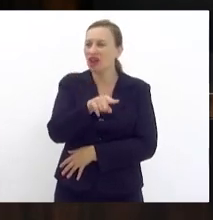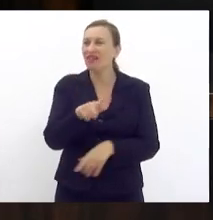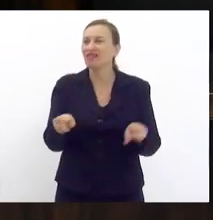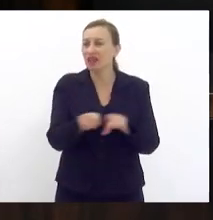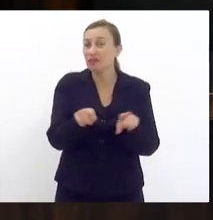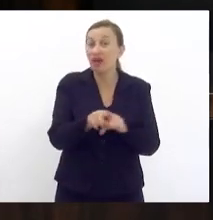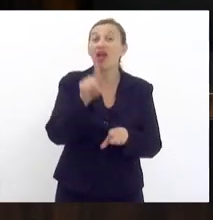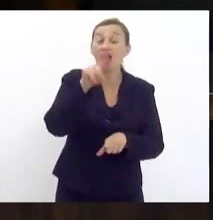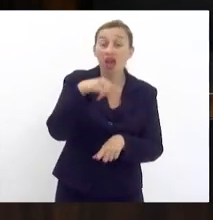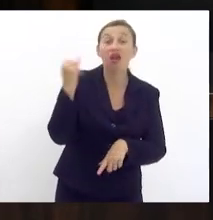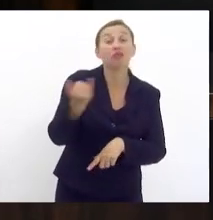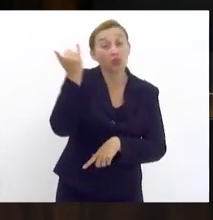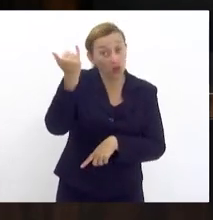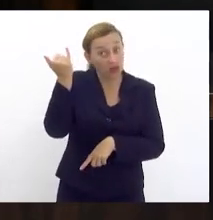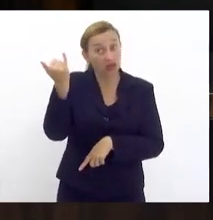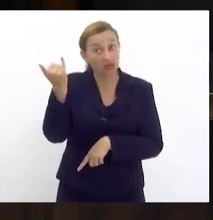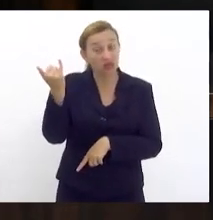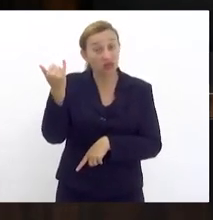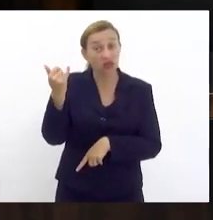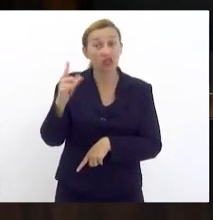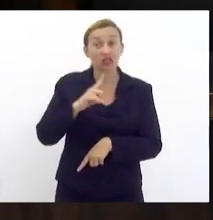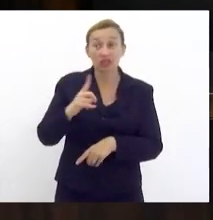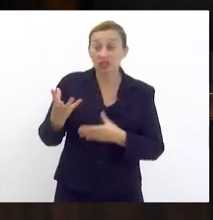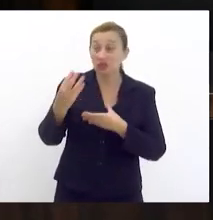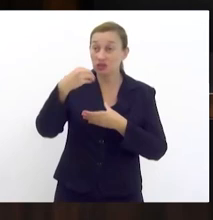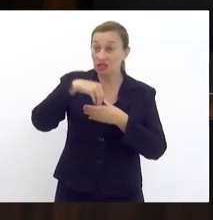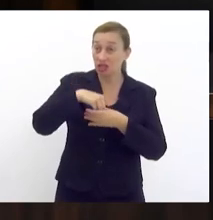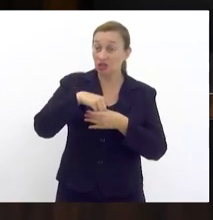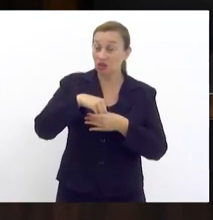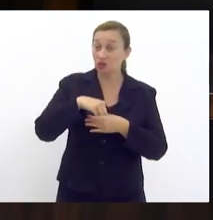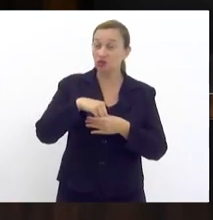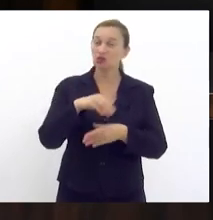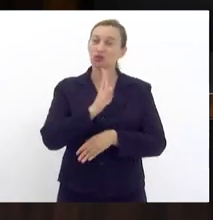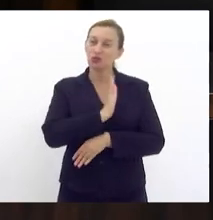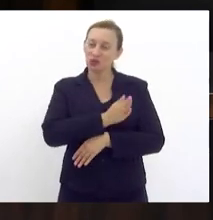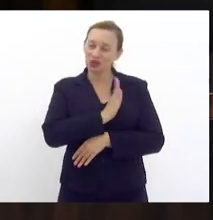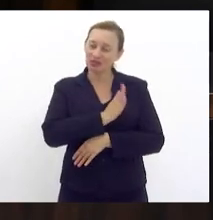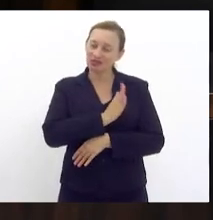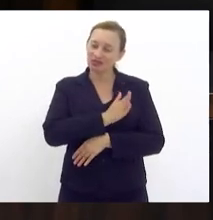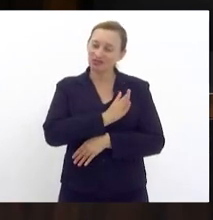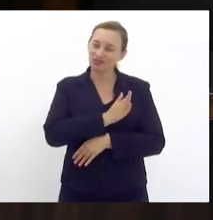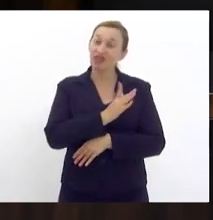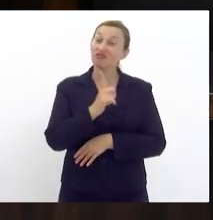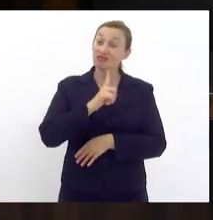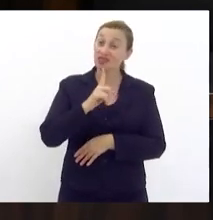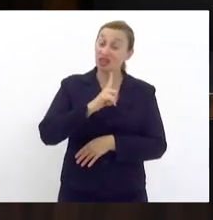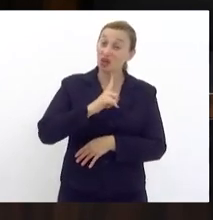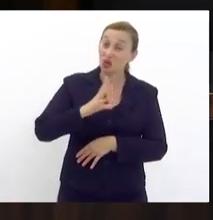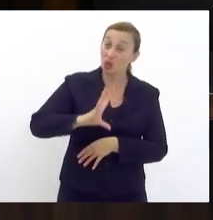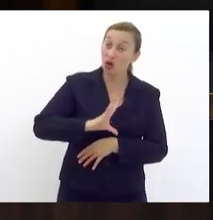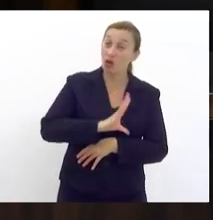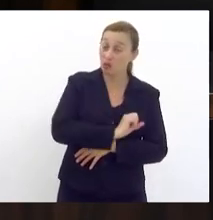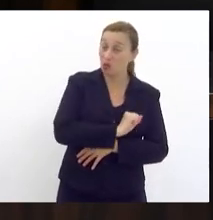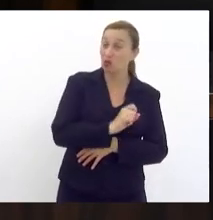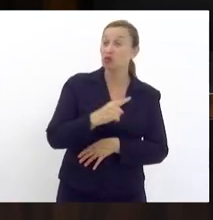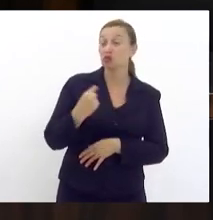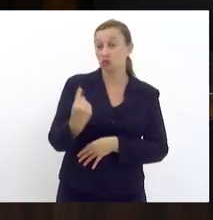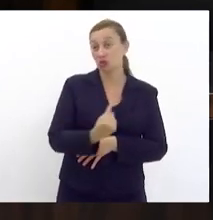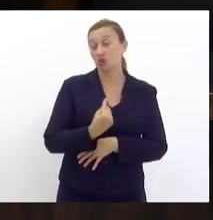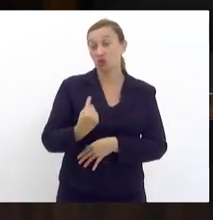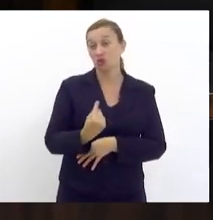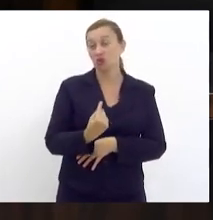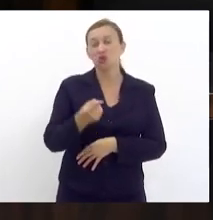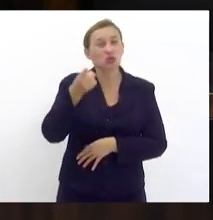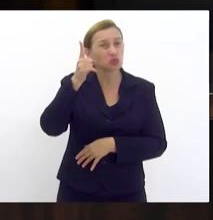que é importante, a gente ter isso dentro do nosso próprio coração, a gente ter o amor ao próximo. E vocês, cada